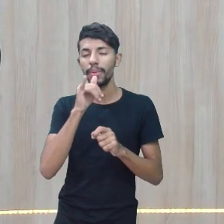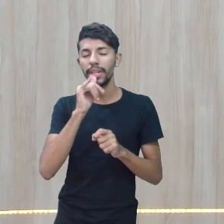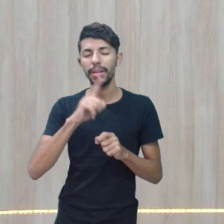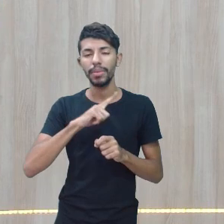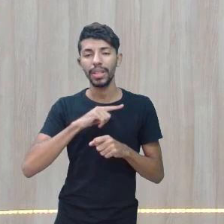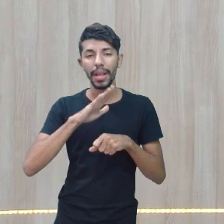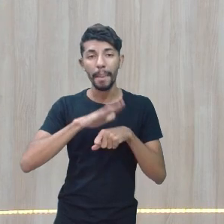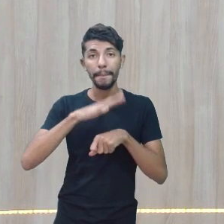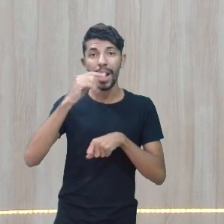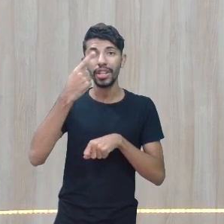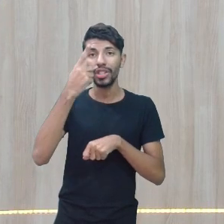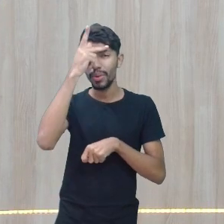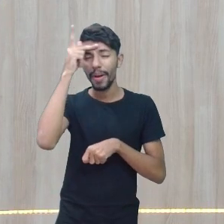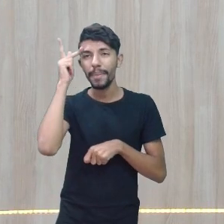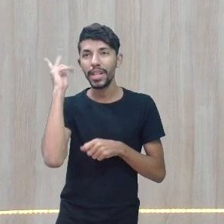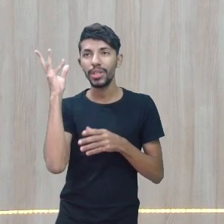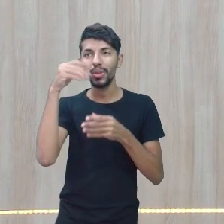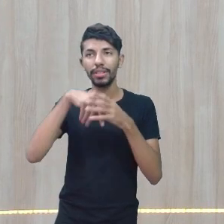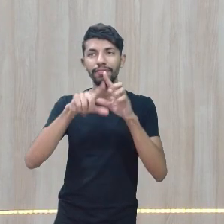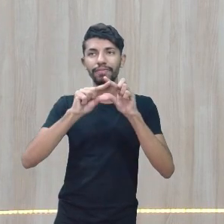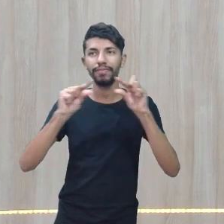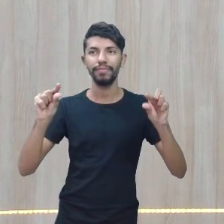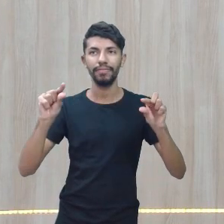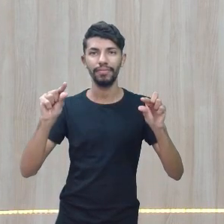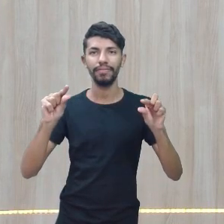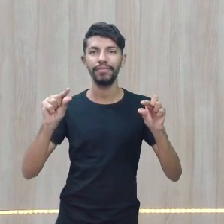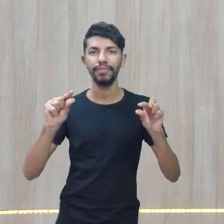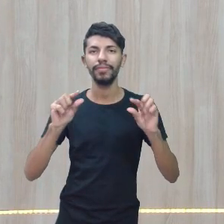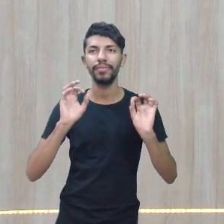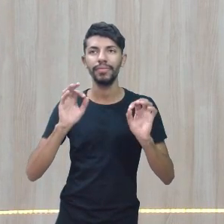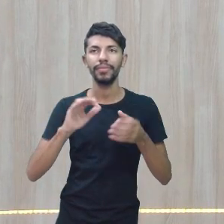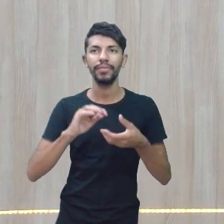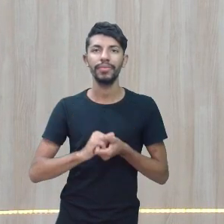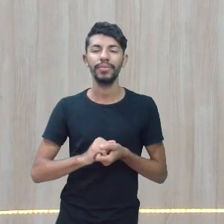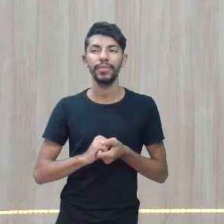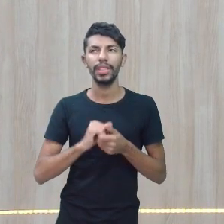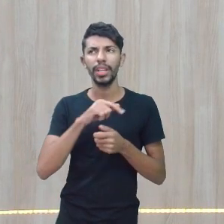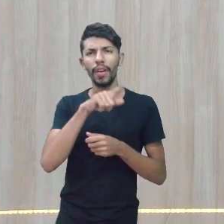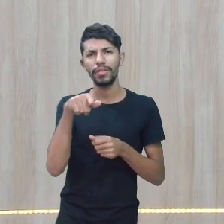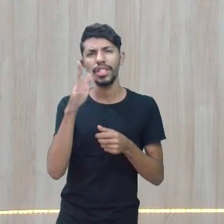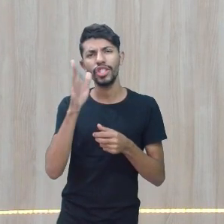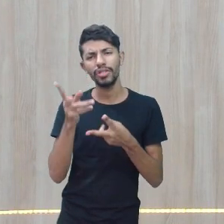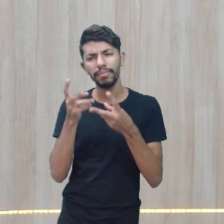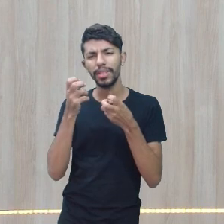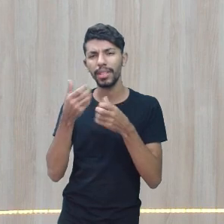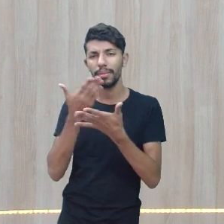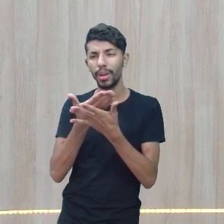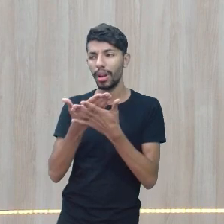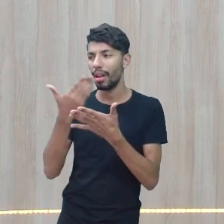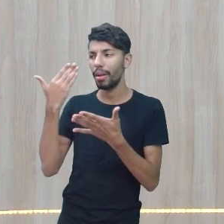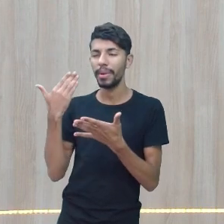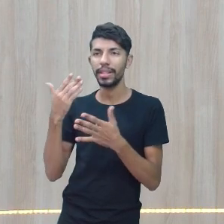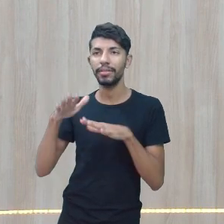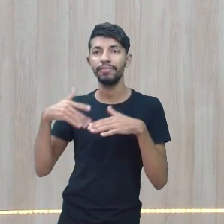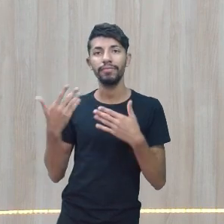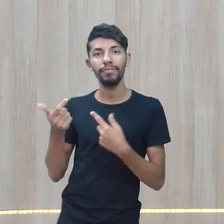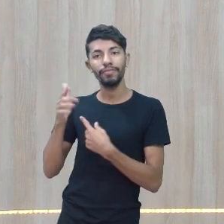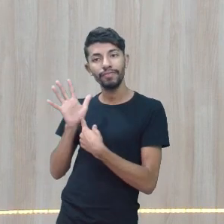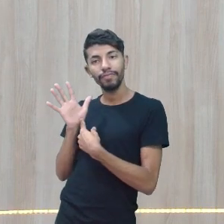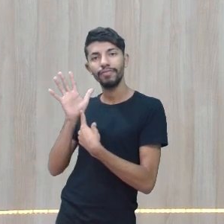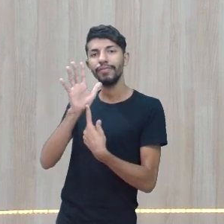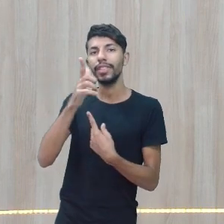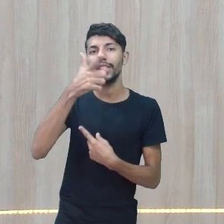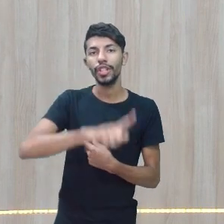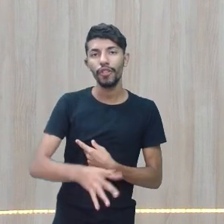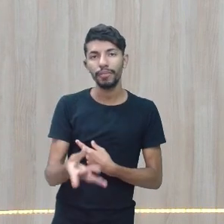oração. E aí, vocês já viram na aula anterior. E aí eu trouxe novamente para fixar